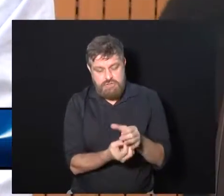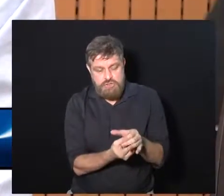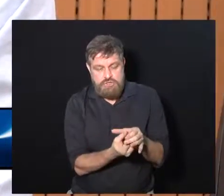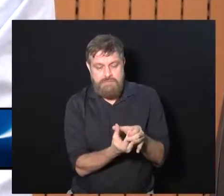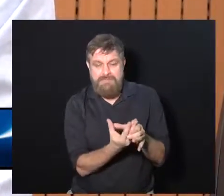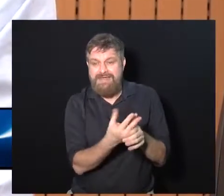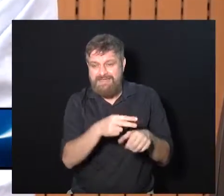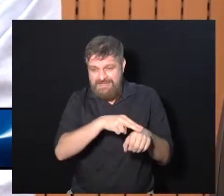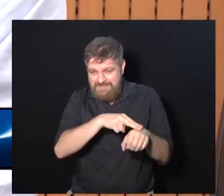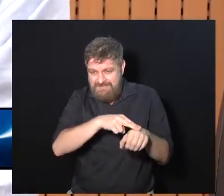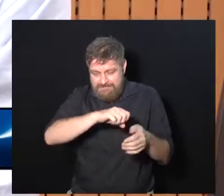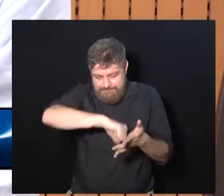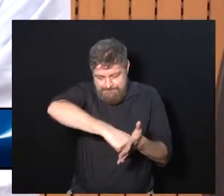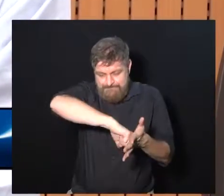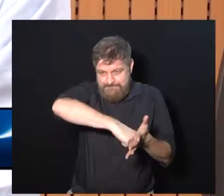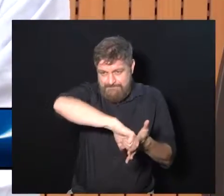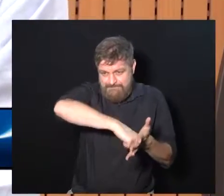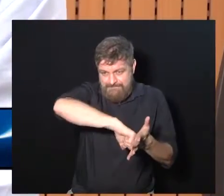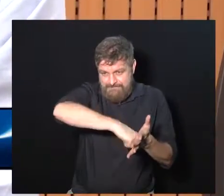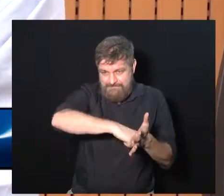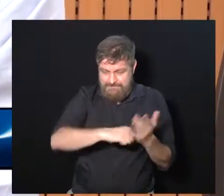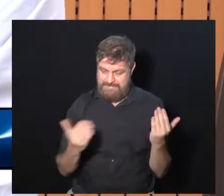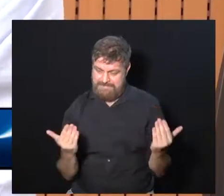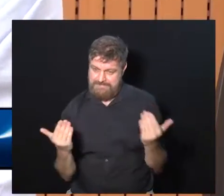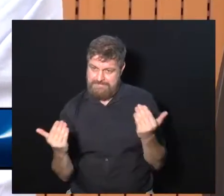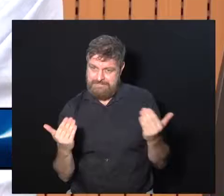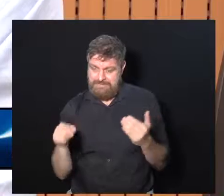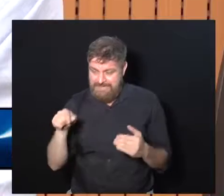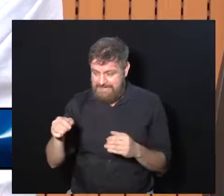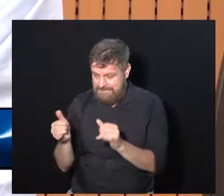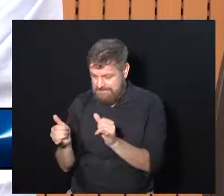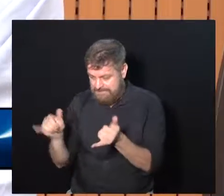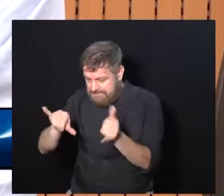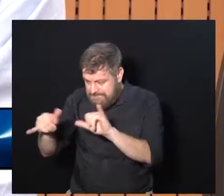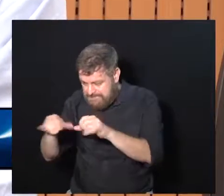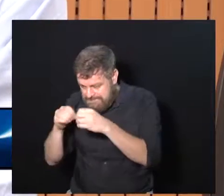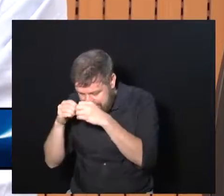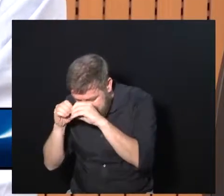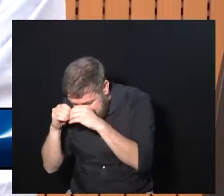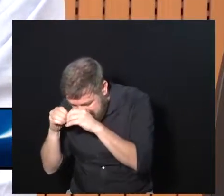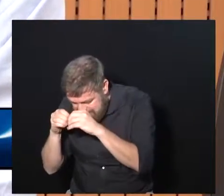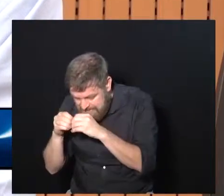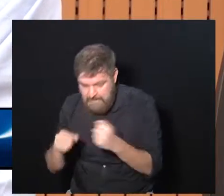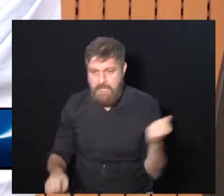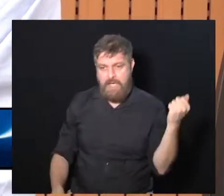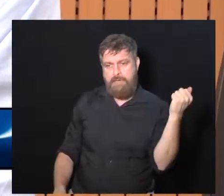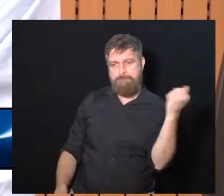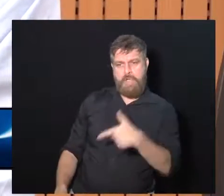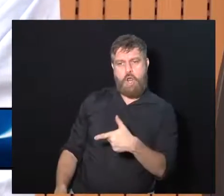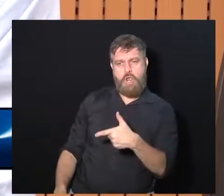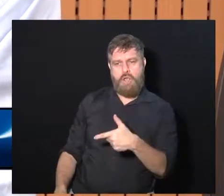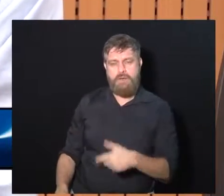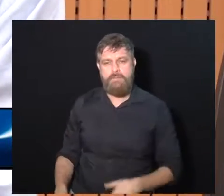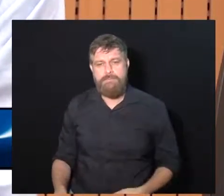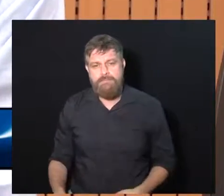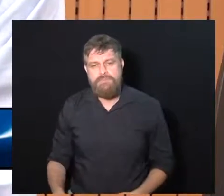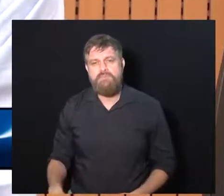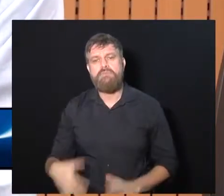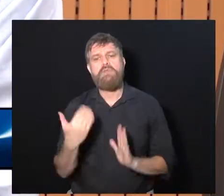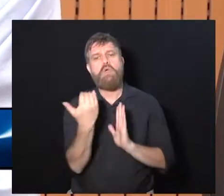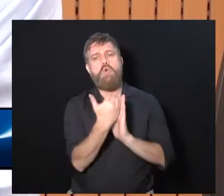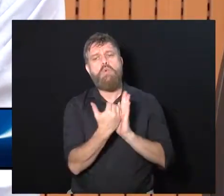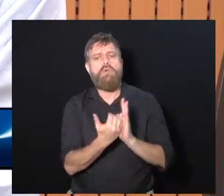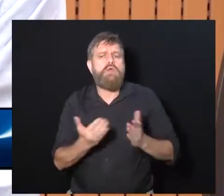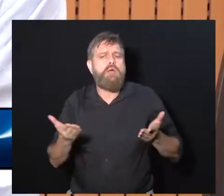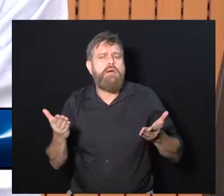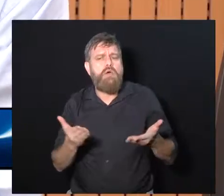os medicamentos alopatas, aqueles produzidos em laboratório. Mas, com relação ao programa,